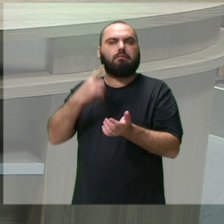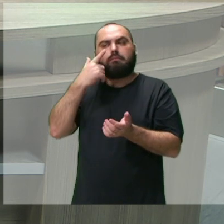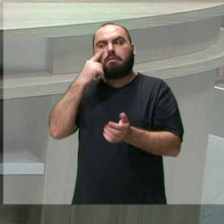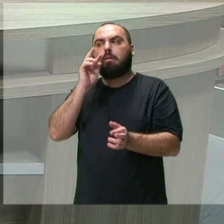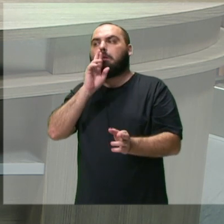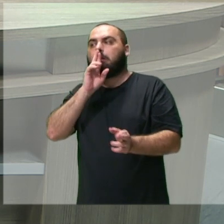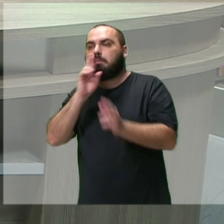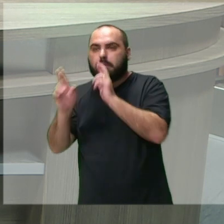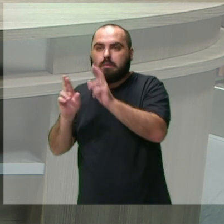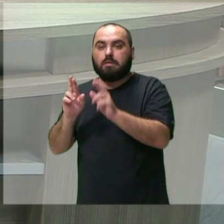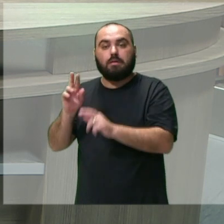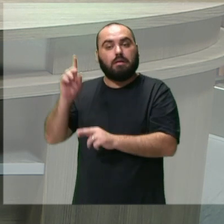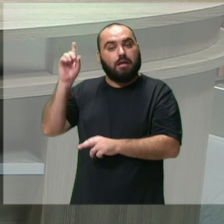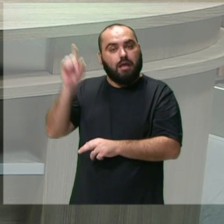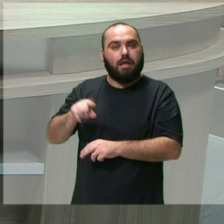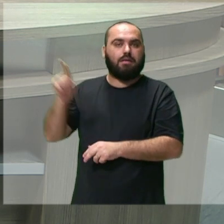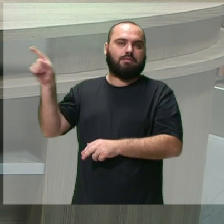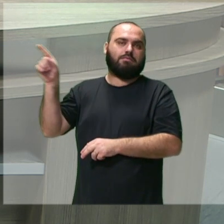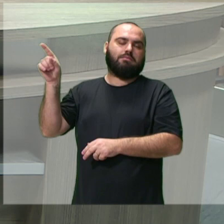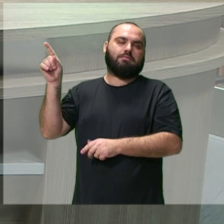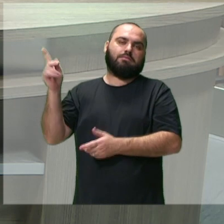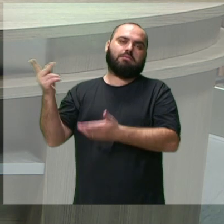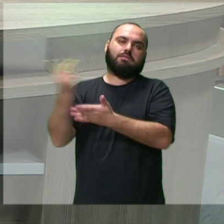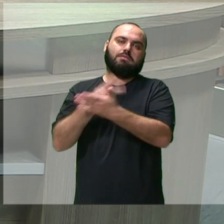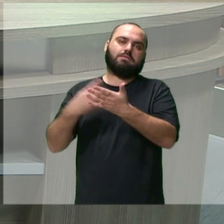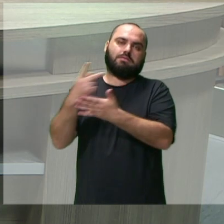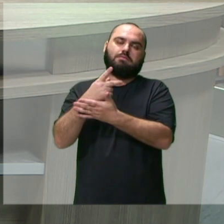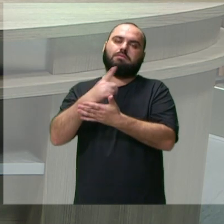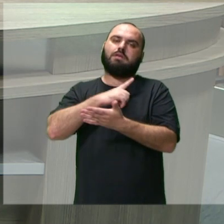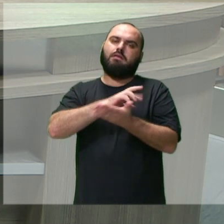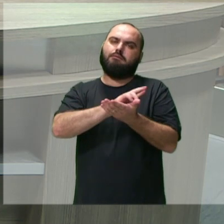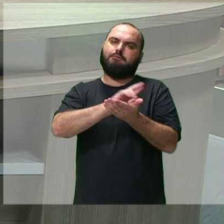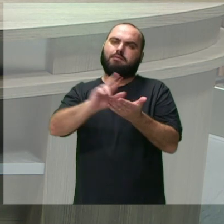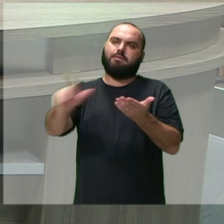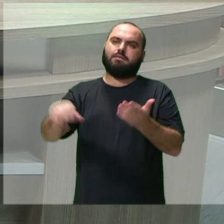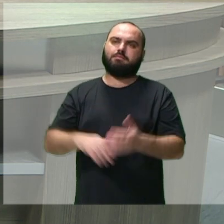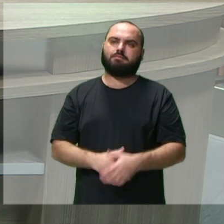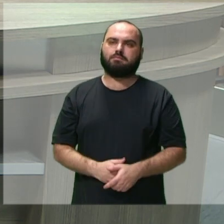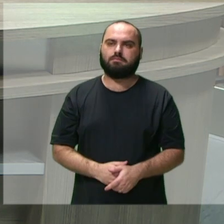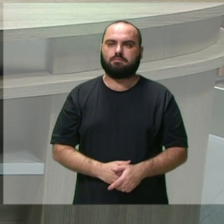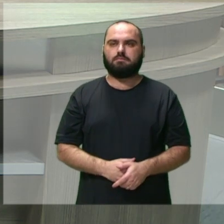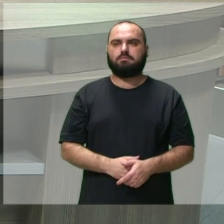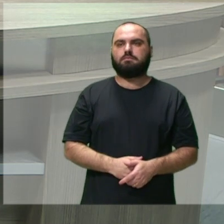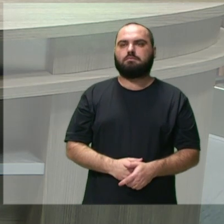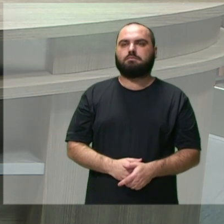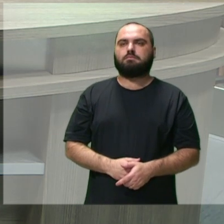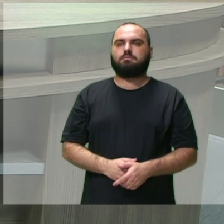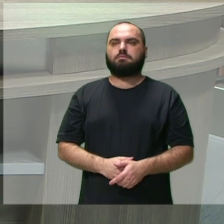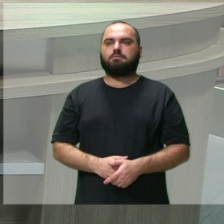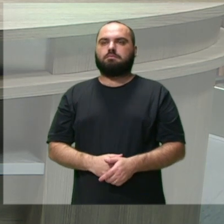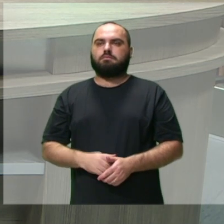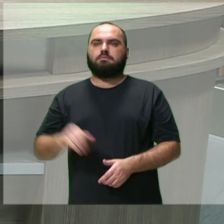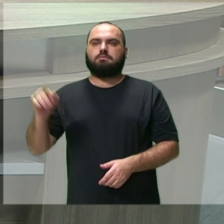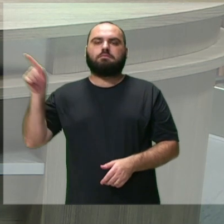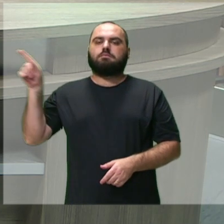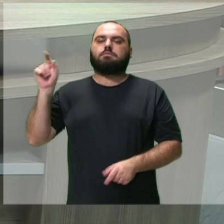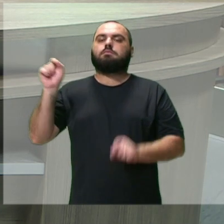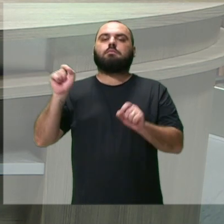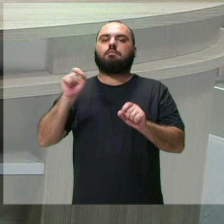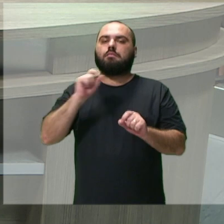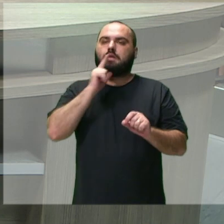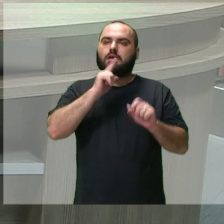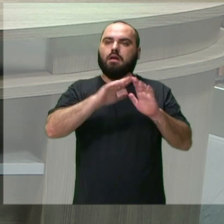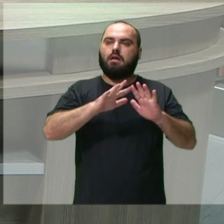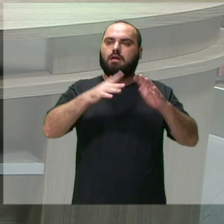aí esse é um dos, né? Dessa série tem vários. Nós temos outras. Essa já é do mar,